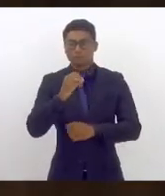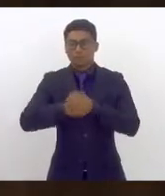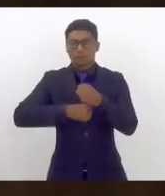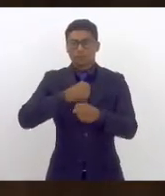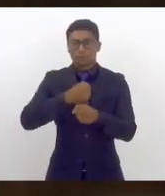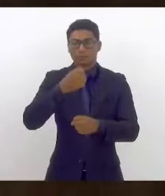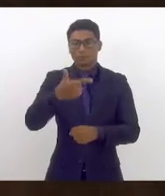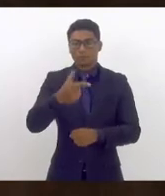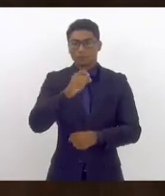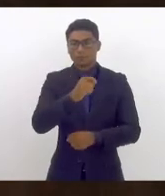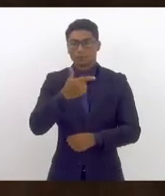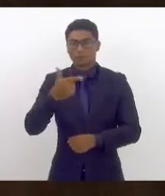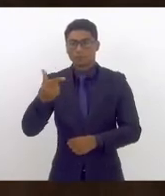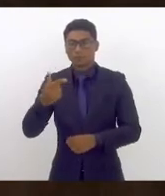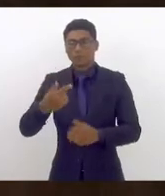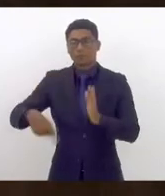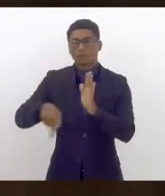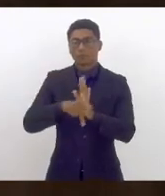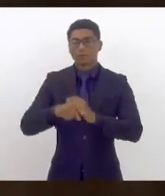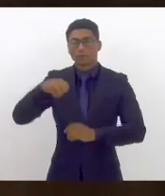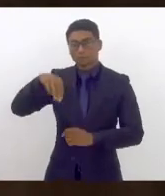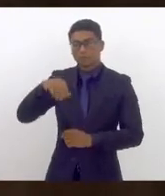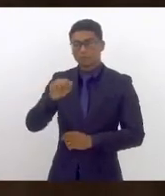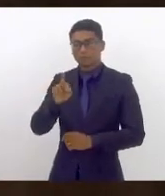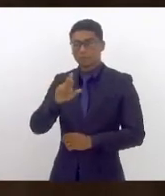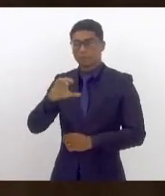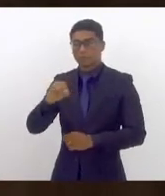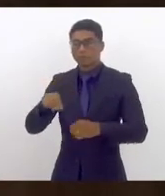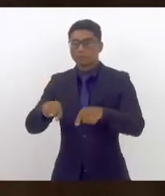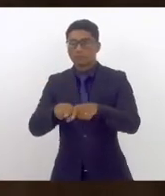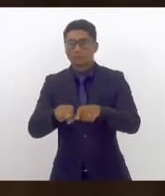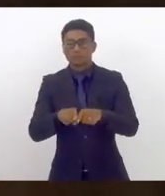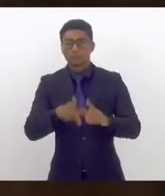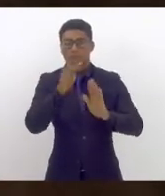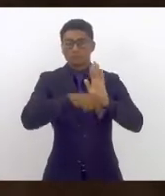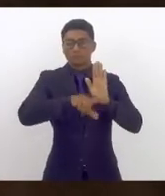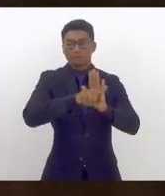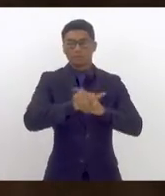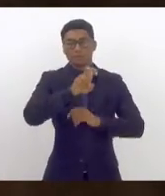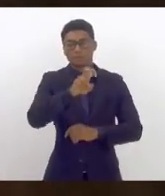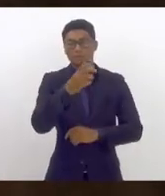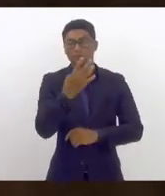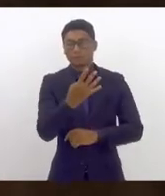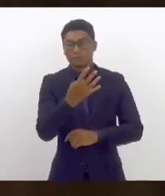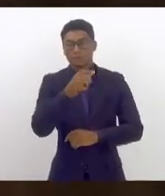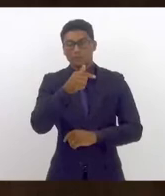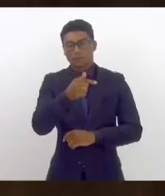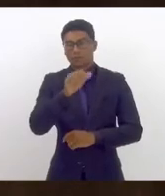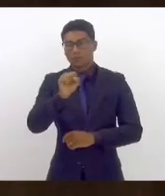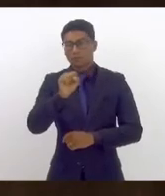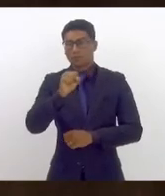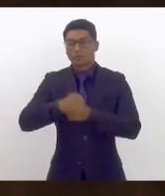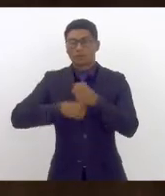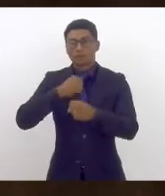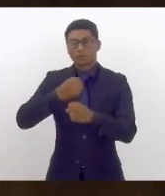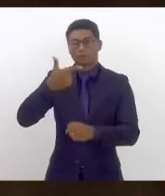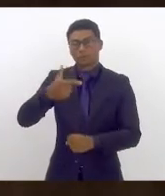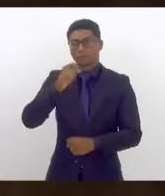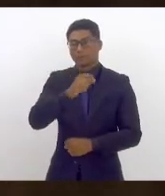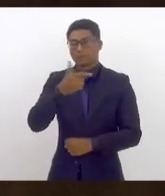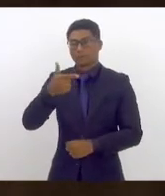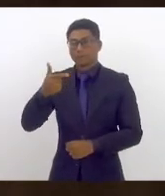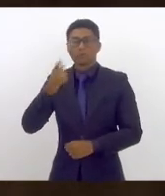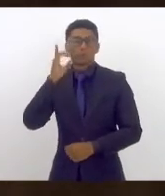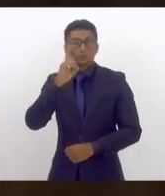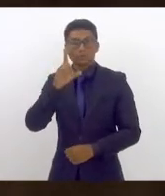do Março Gualberto com o PL 5478 de 22 da deputada lá na